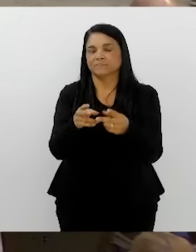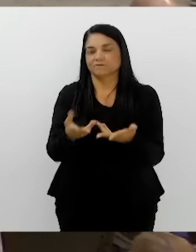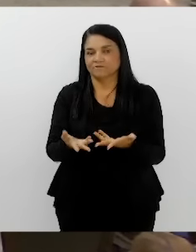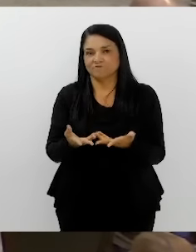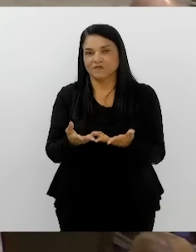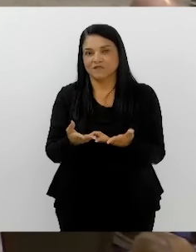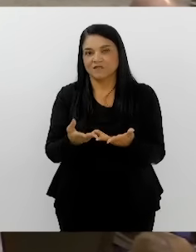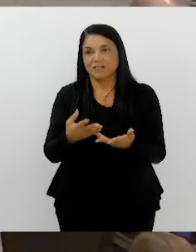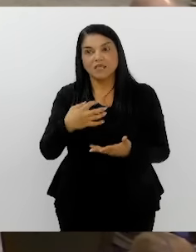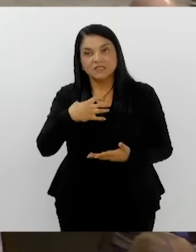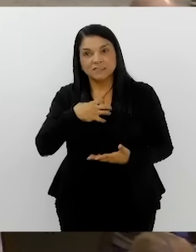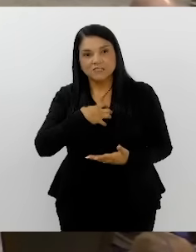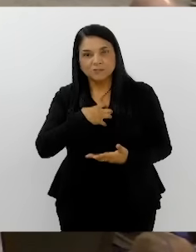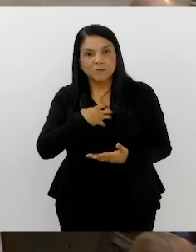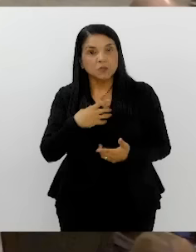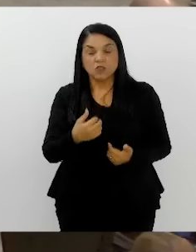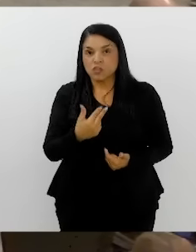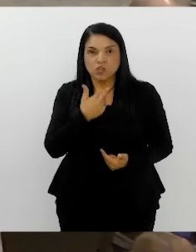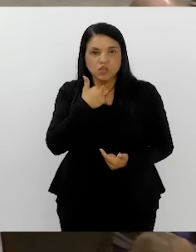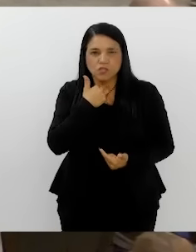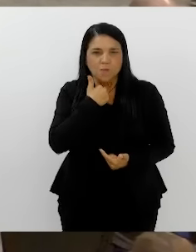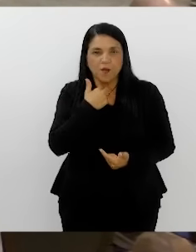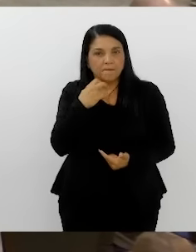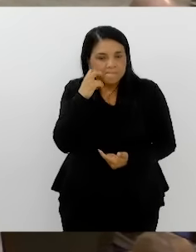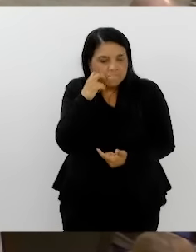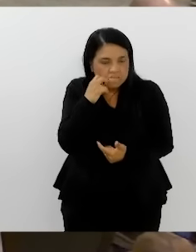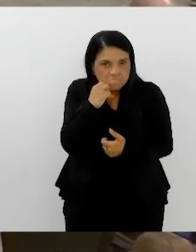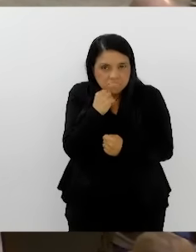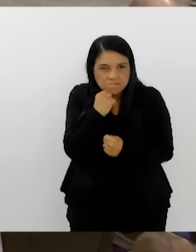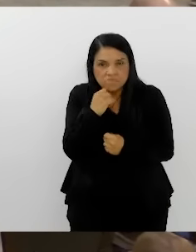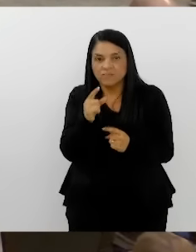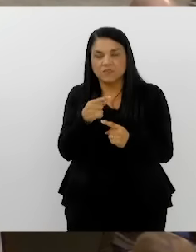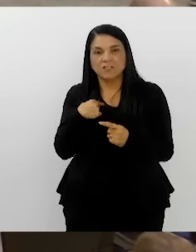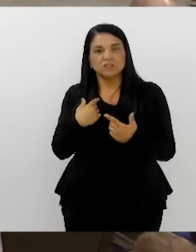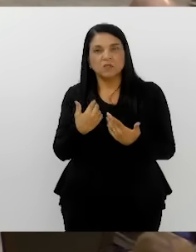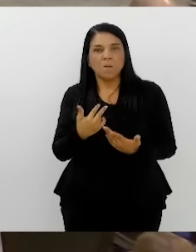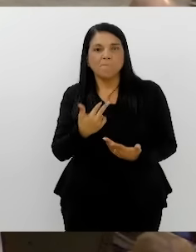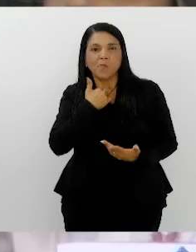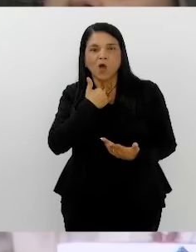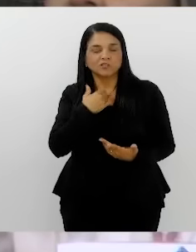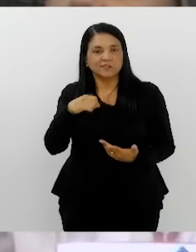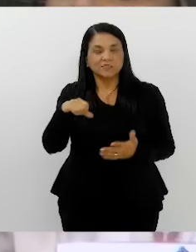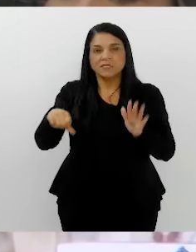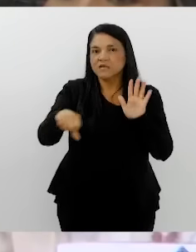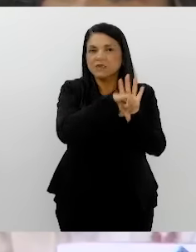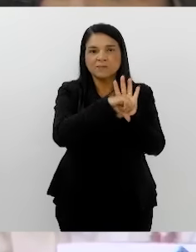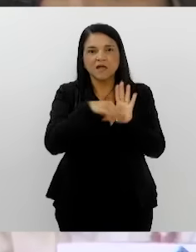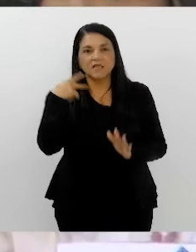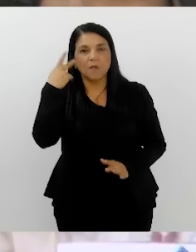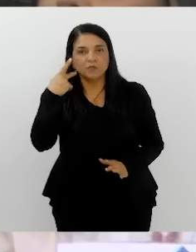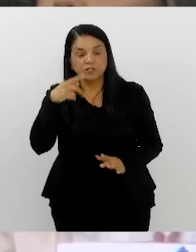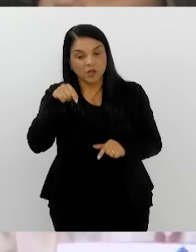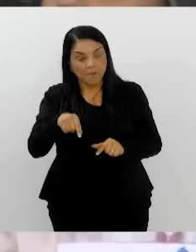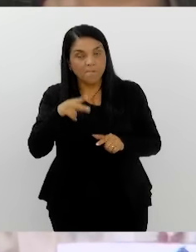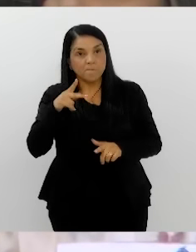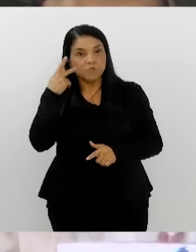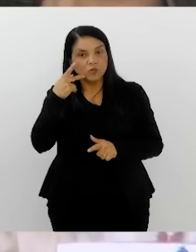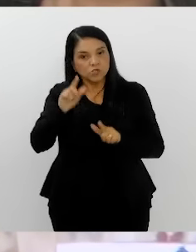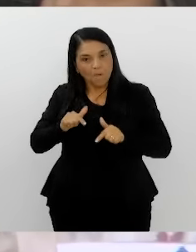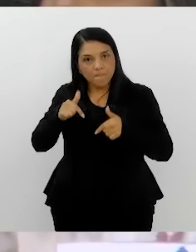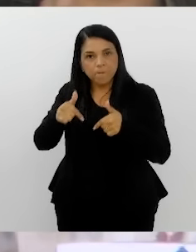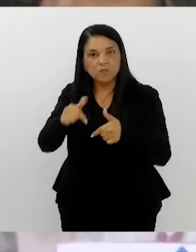se intimide. Nós não podemos deixar que as pessoas criminalizem a política. A política é um ato de transformação da sociedade. E se nós